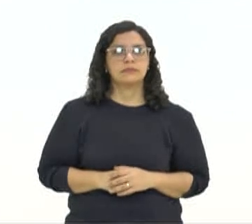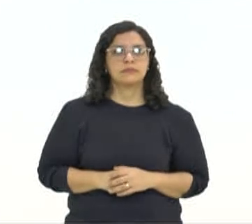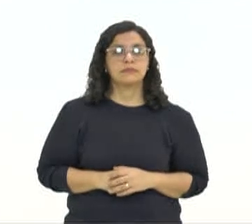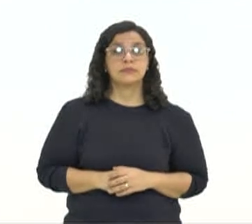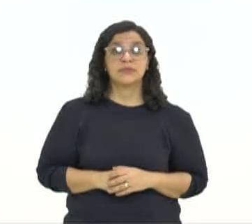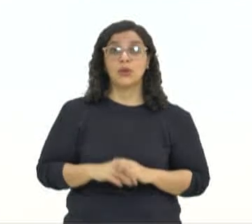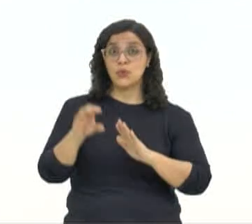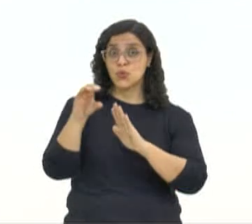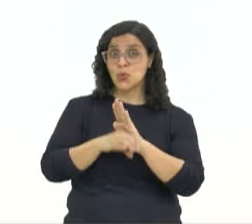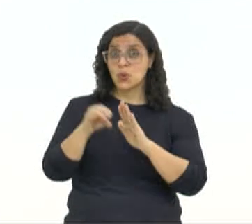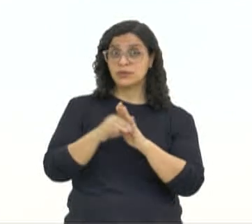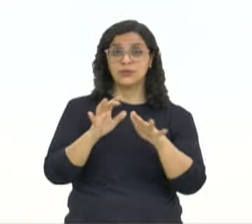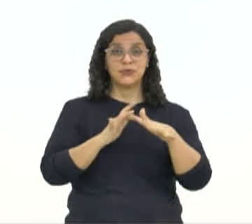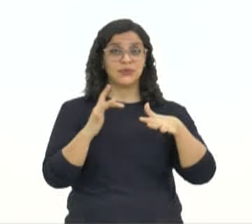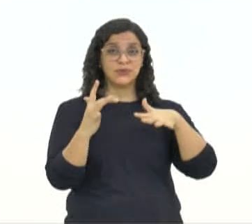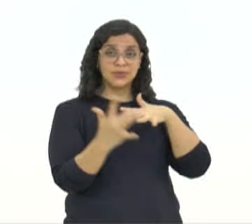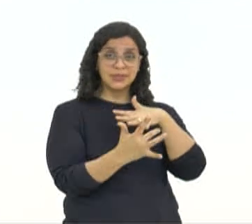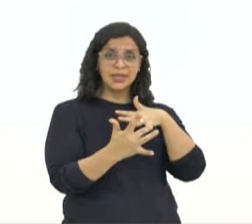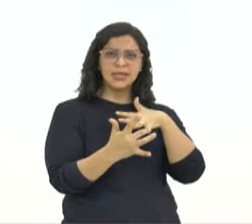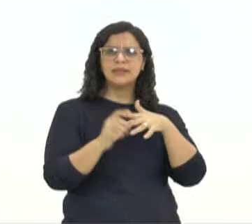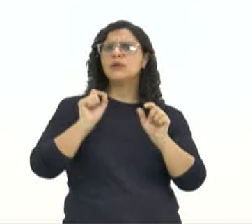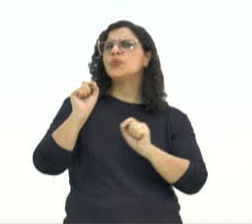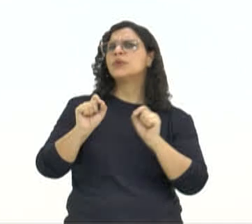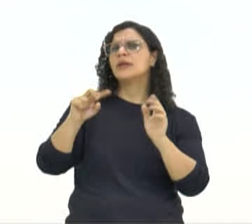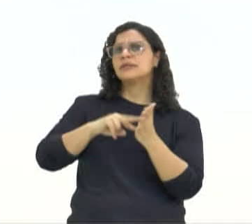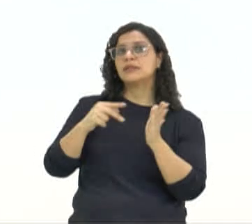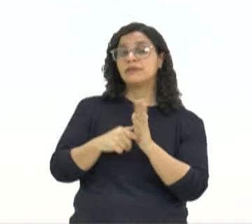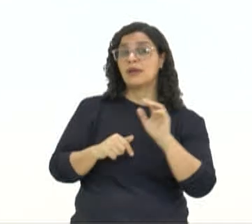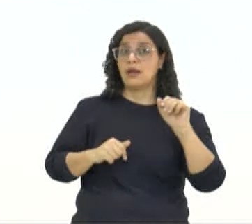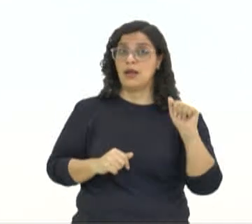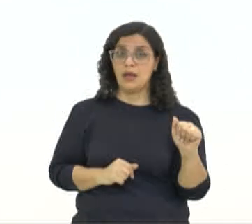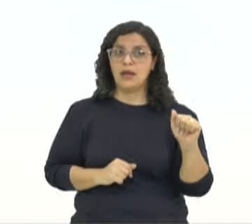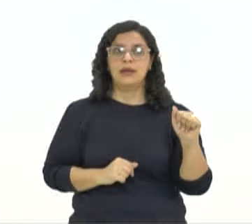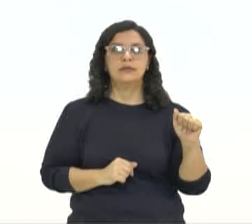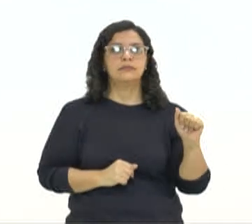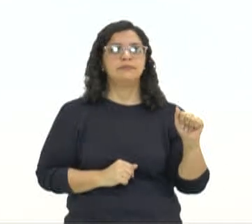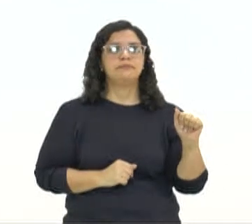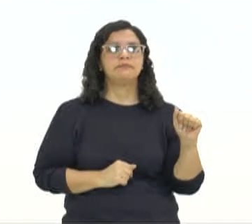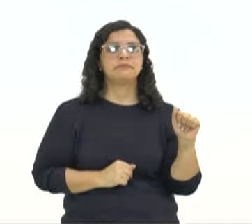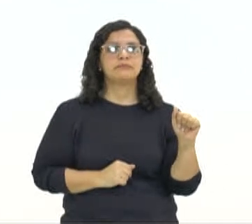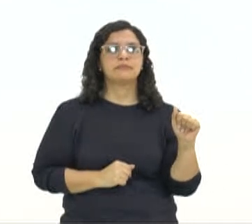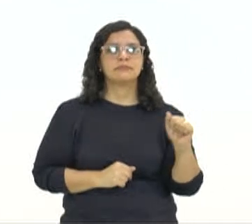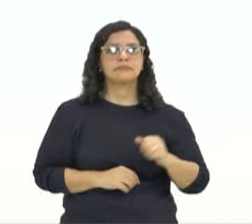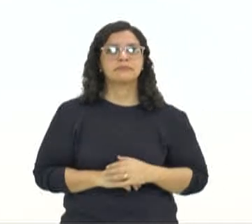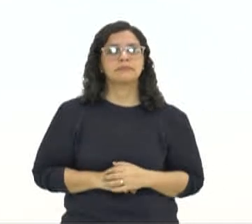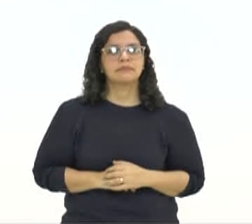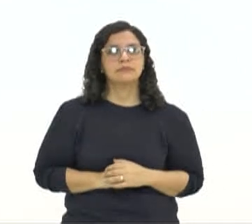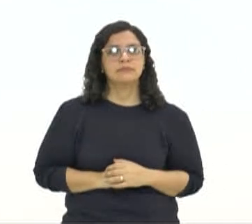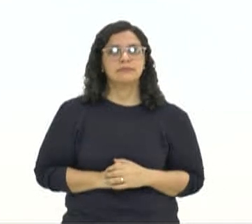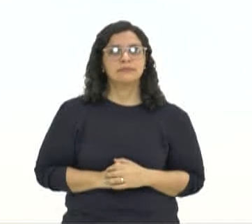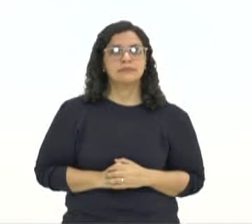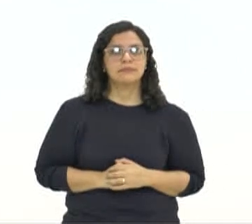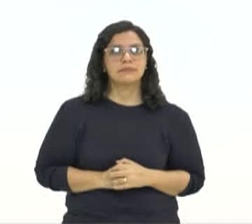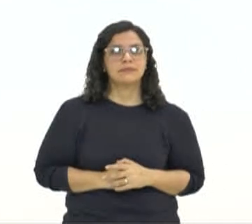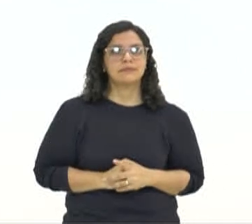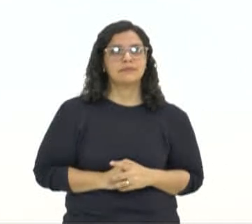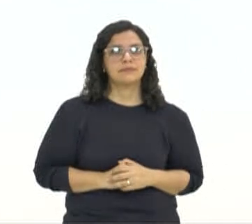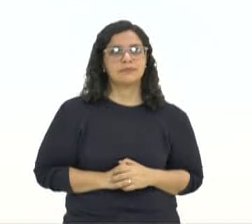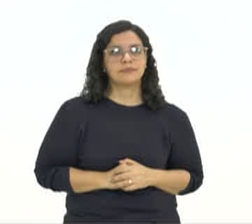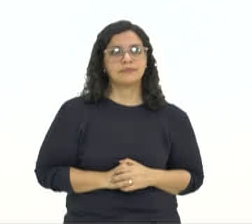refere. Então, o conceito de rede social é o quê? Letra A la estrutura donde diversos indivíduos